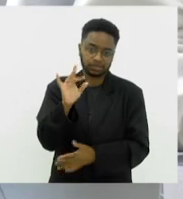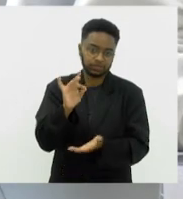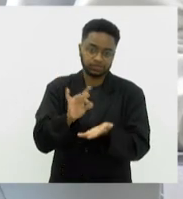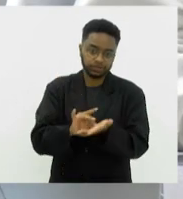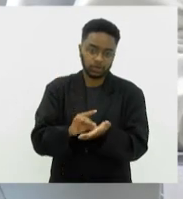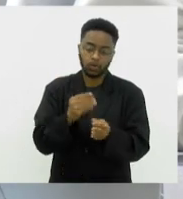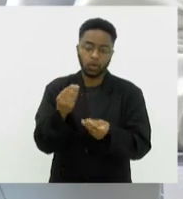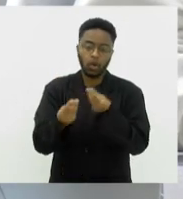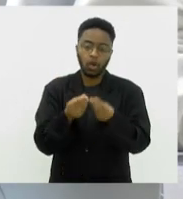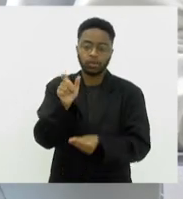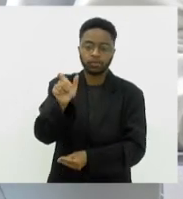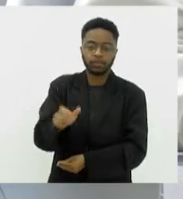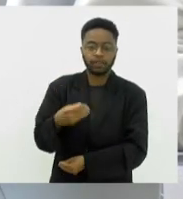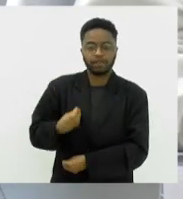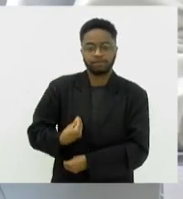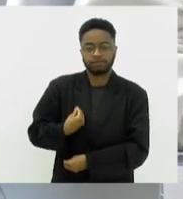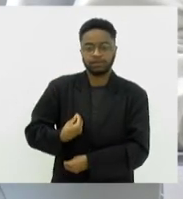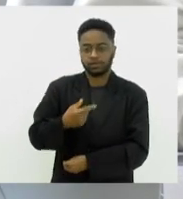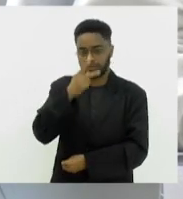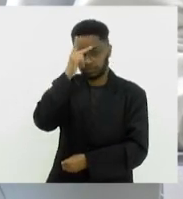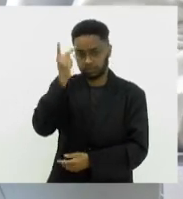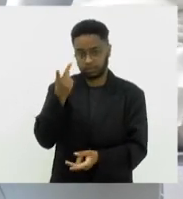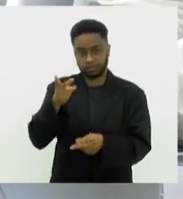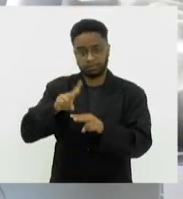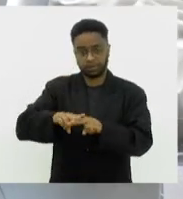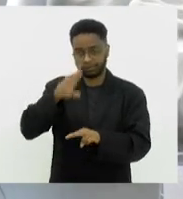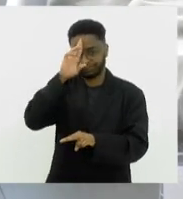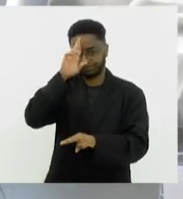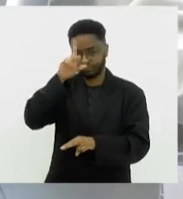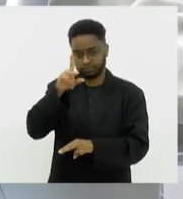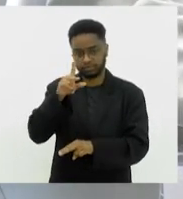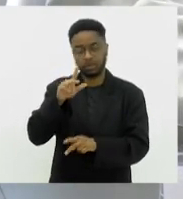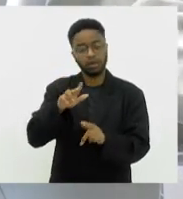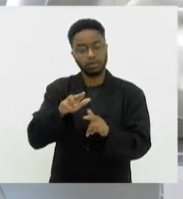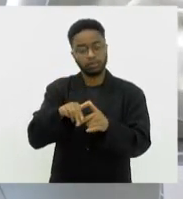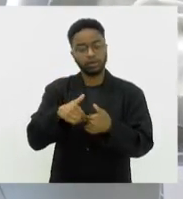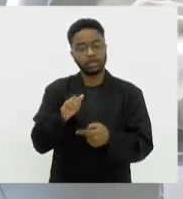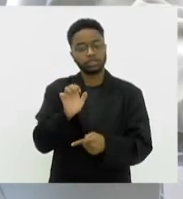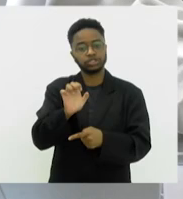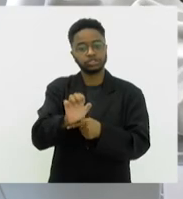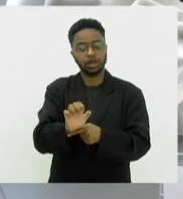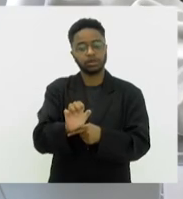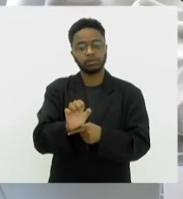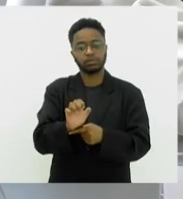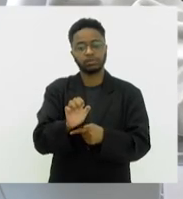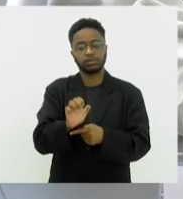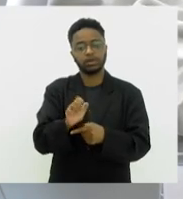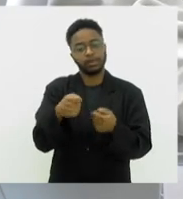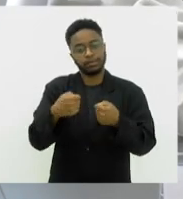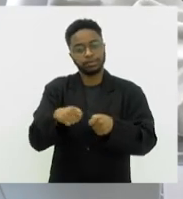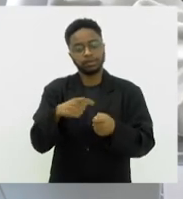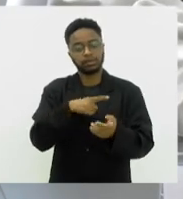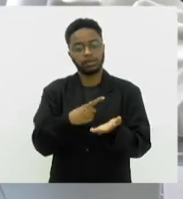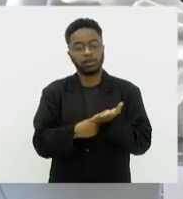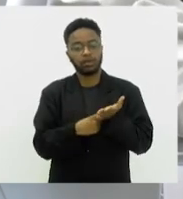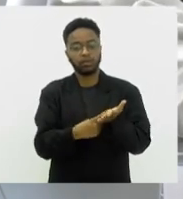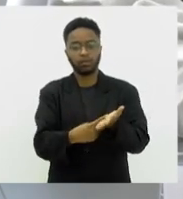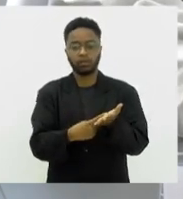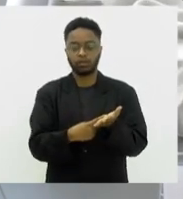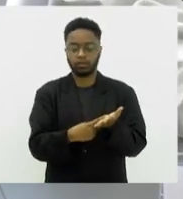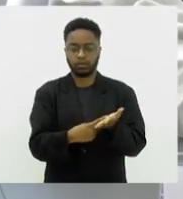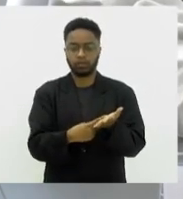é a vida de uma pessoa aprisionada equivocadamente para um estado que deveria se comprometer